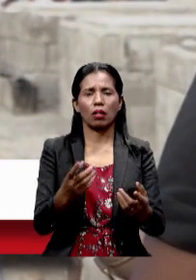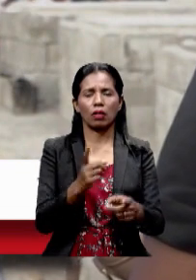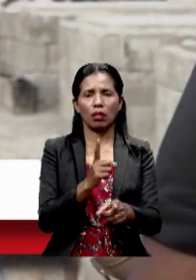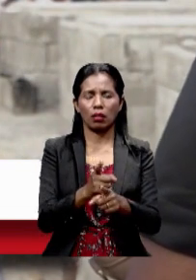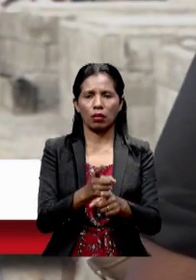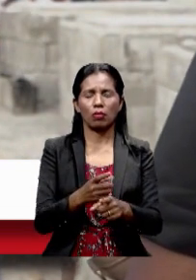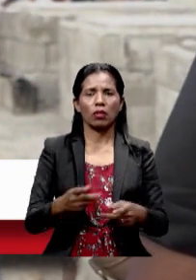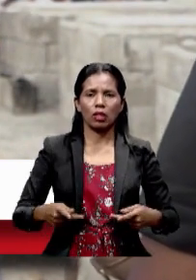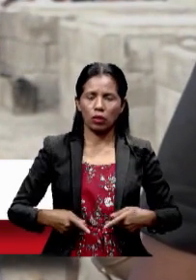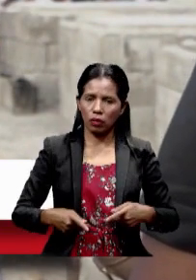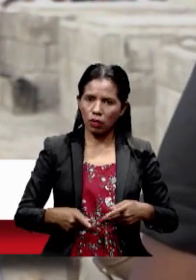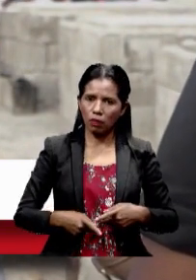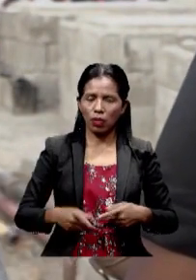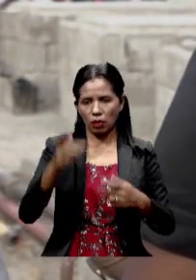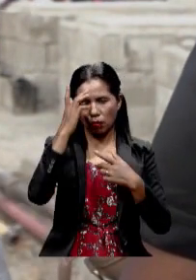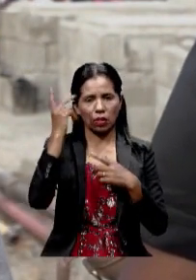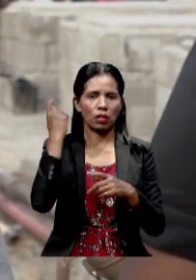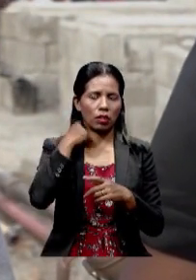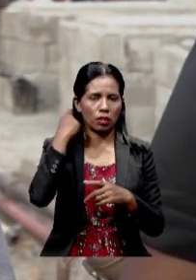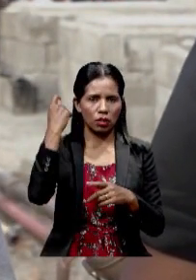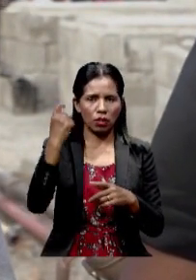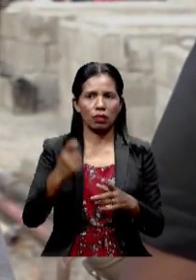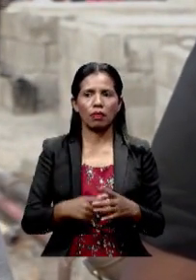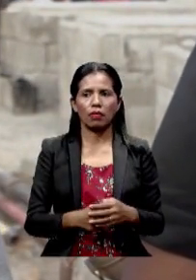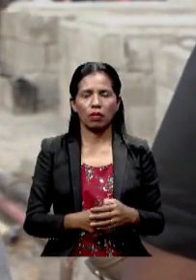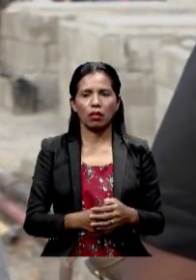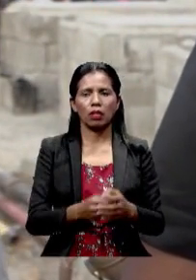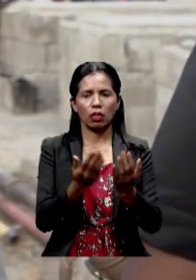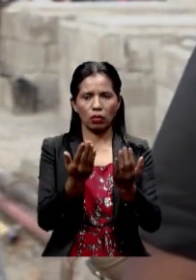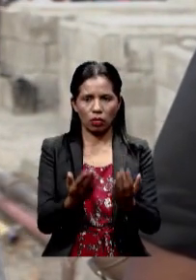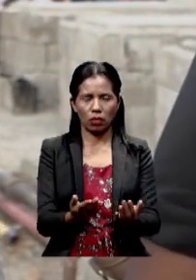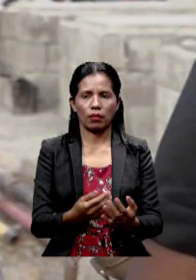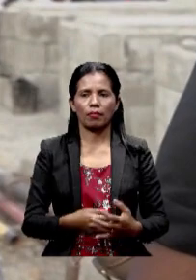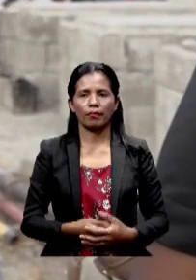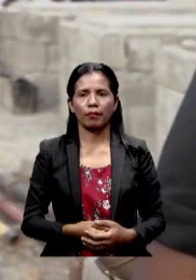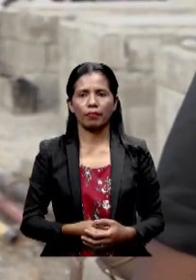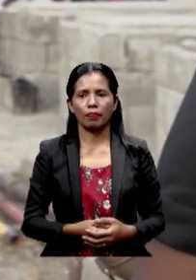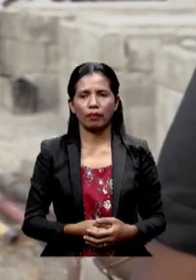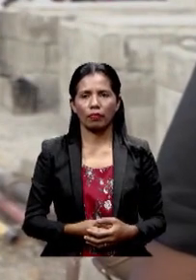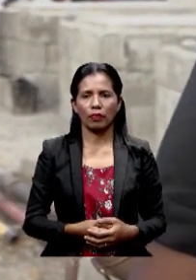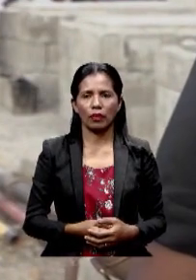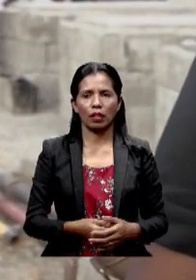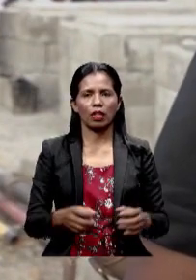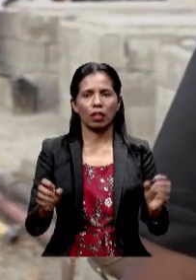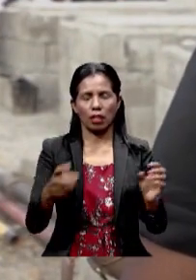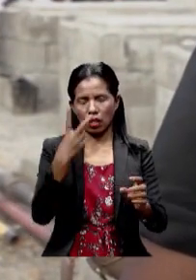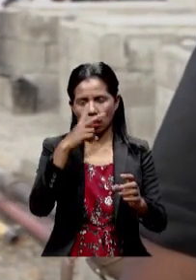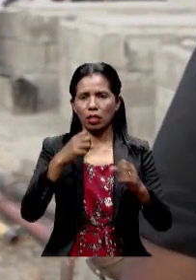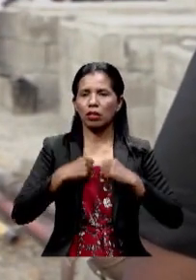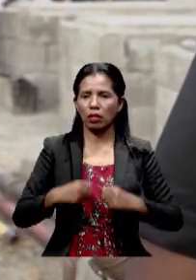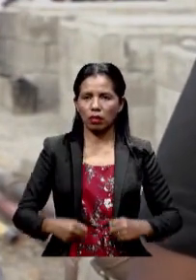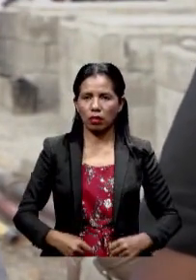moras de estomago, nebe ke grave liu ona. E la dun controla saúde,